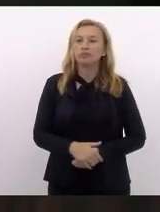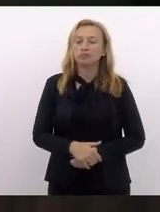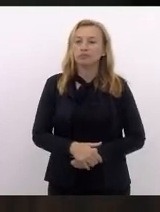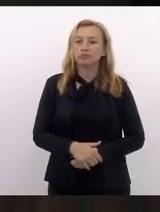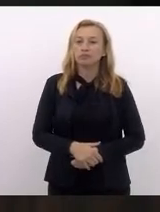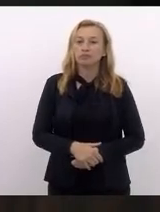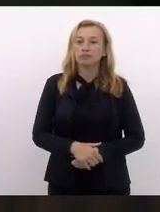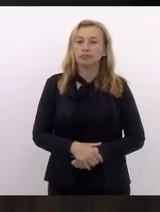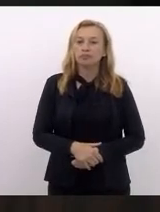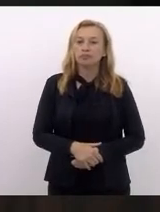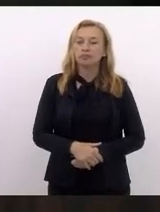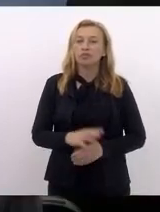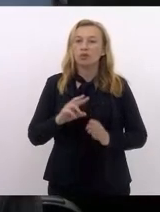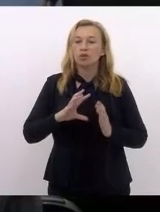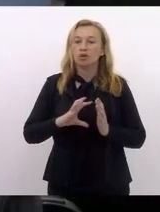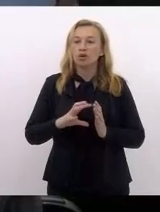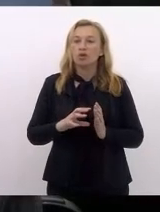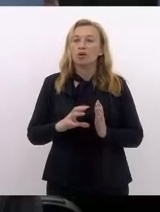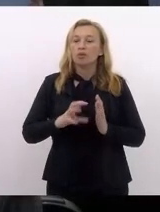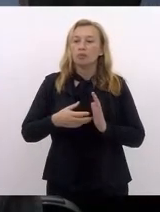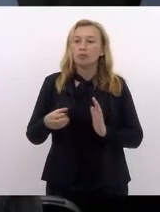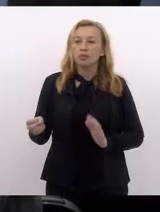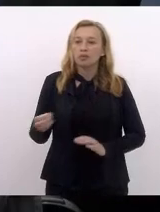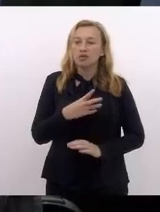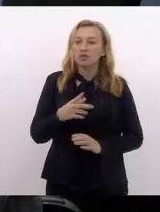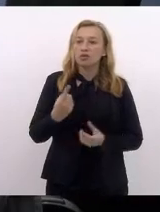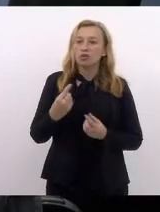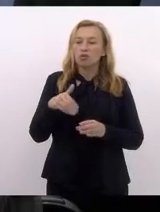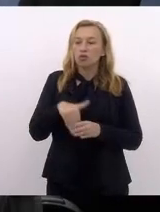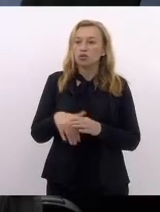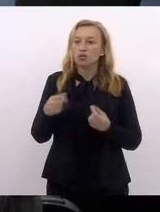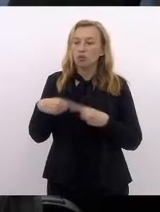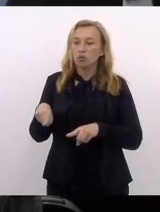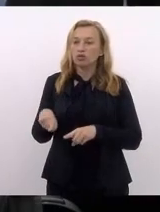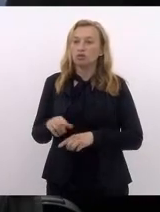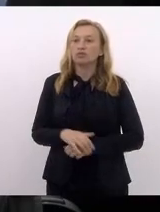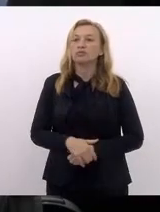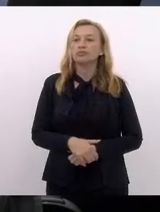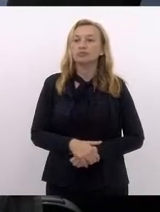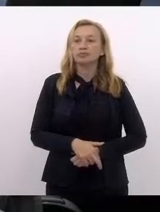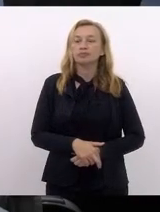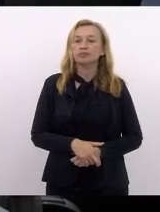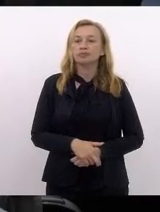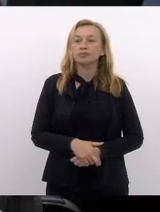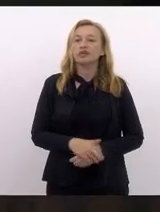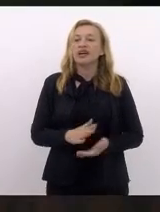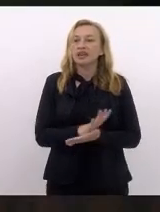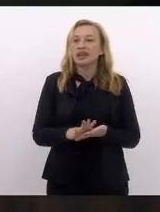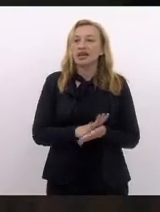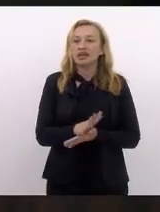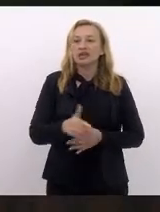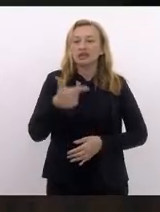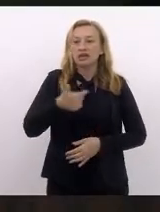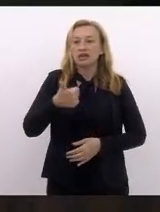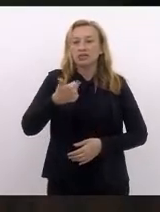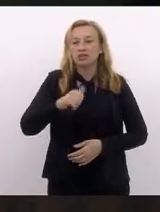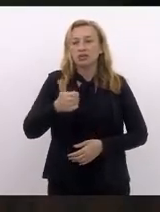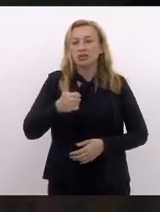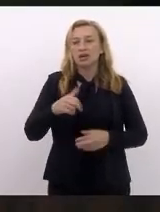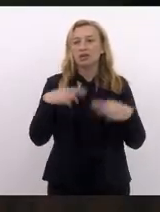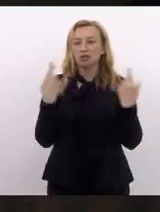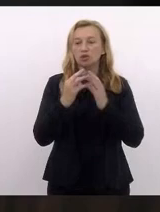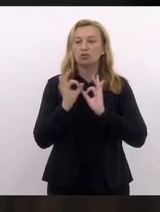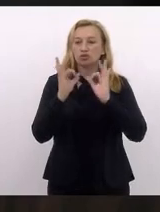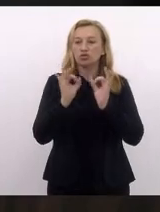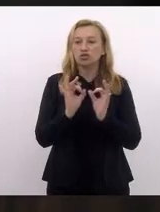aprovada vai autógrafo abstenção da bancada do PSOL por favor só da bancada pessoal nada mais a tratar na décima manutenção